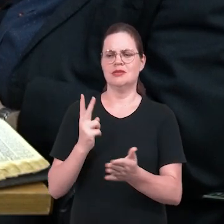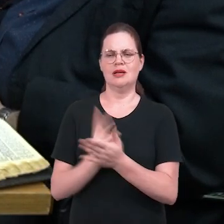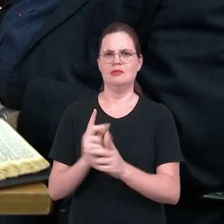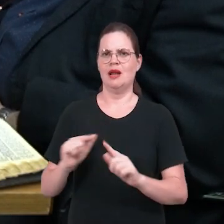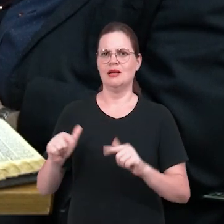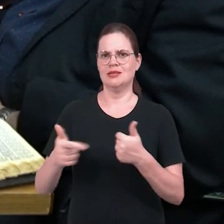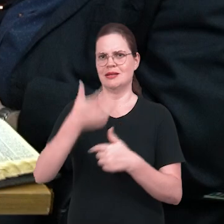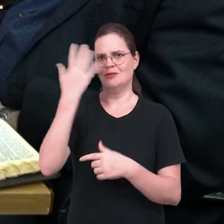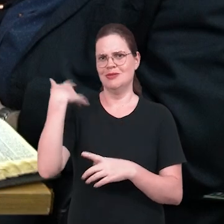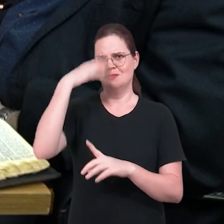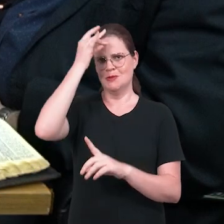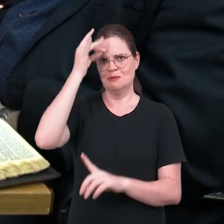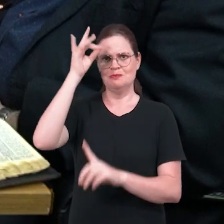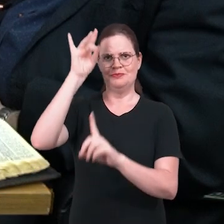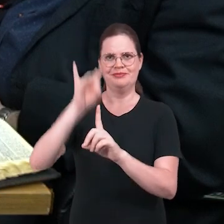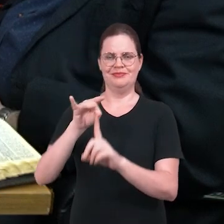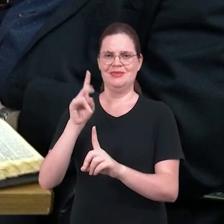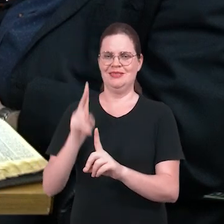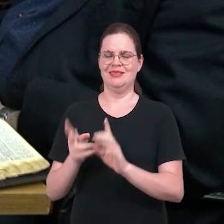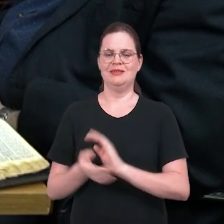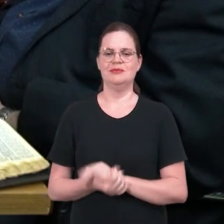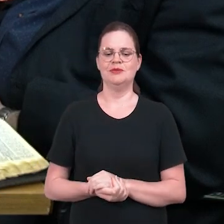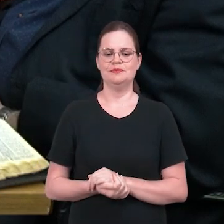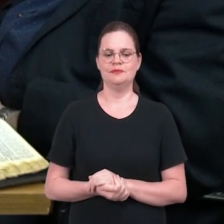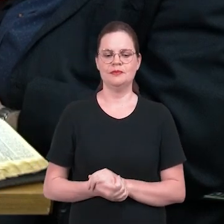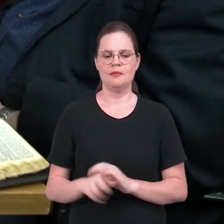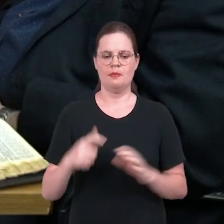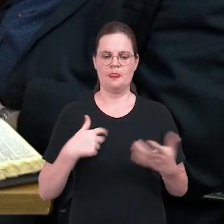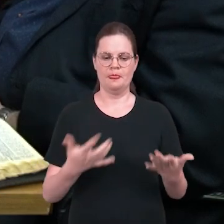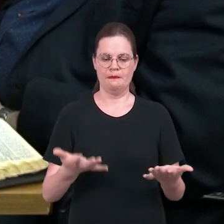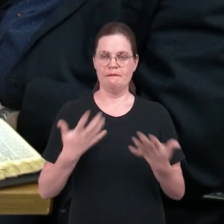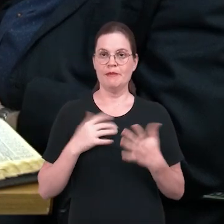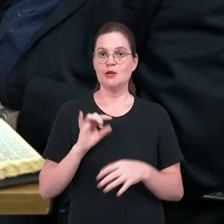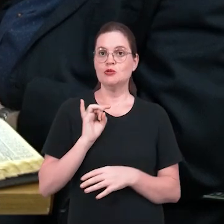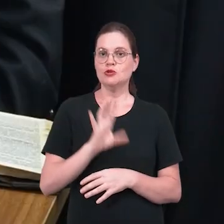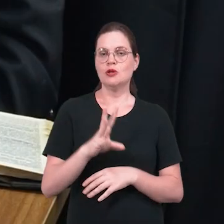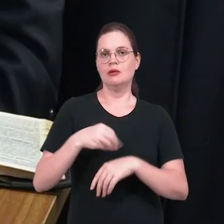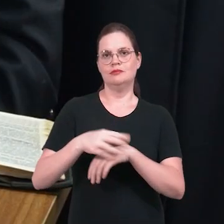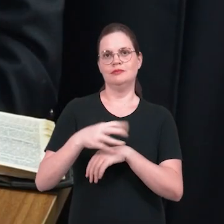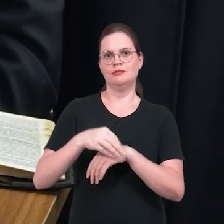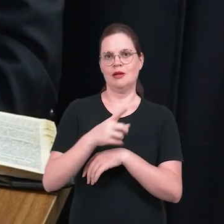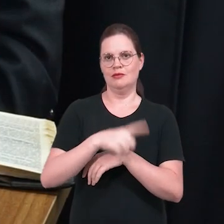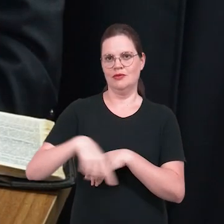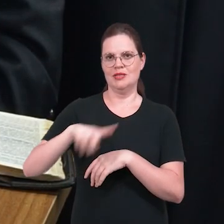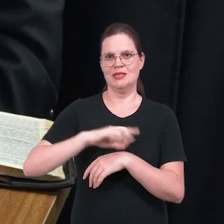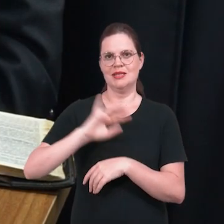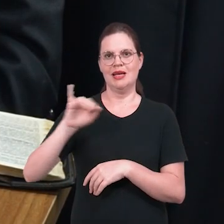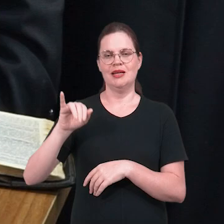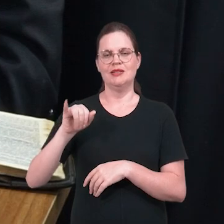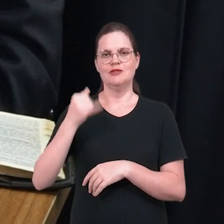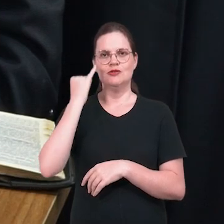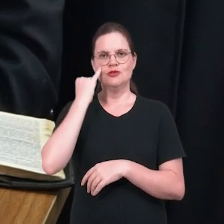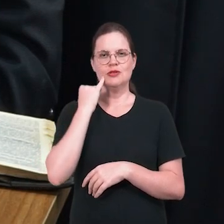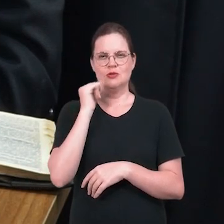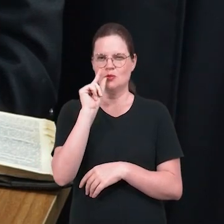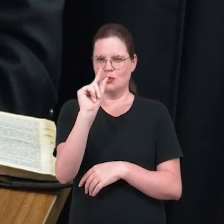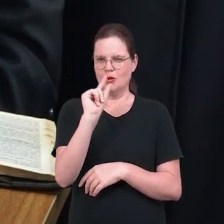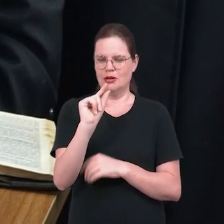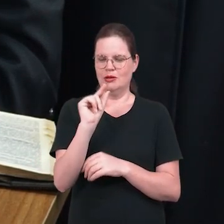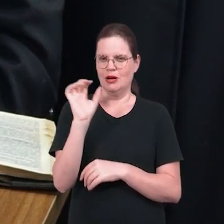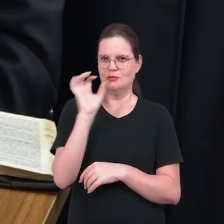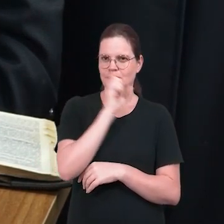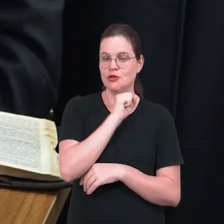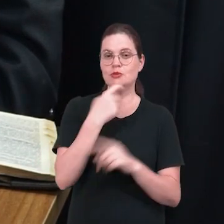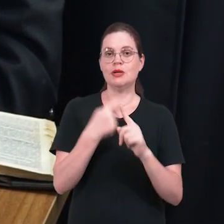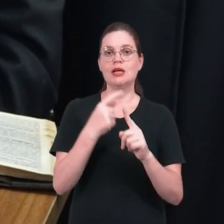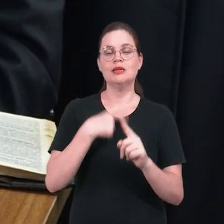desde sempre. Né? Eu só gostaria, meu querido Josias, de voltar um pouquinho atrás. Você citou uma